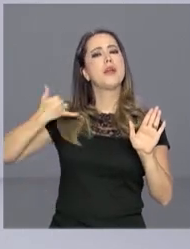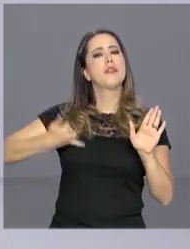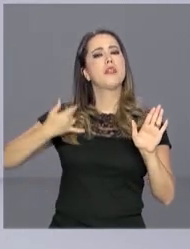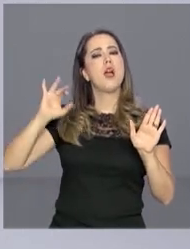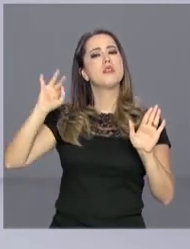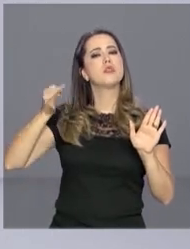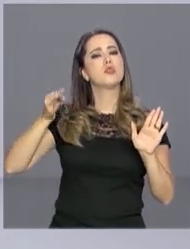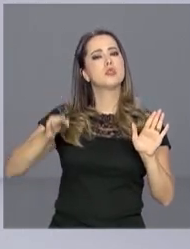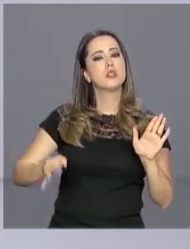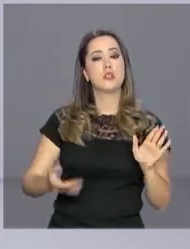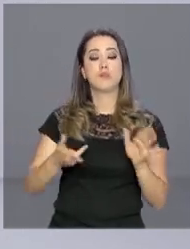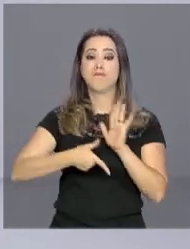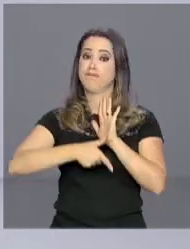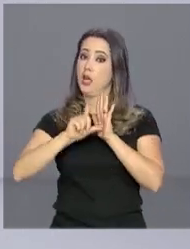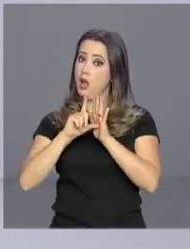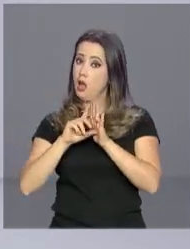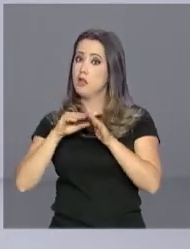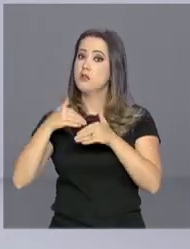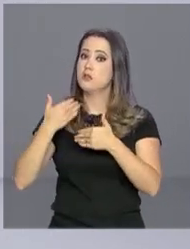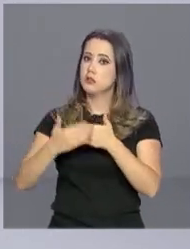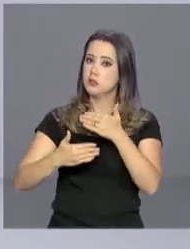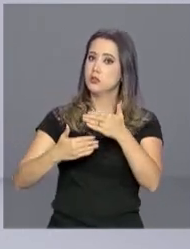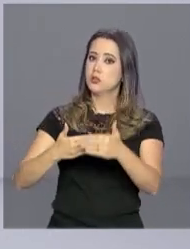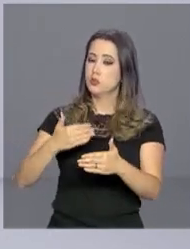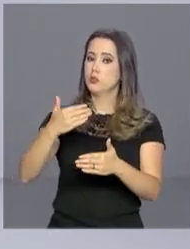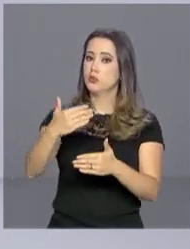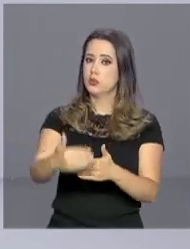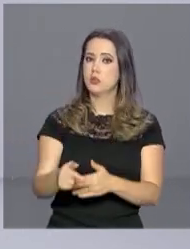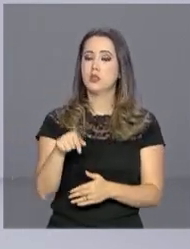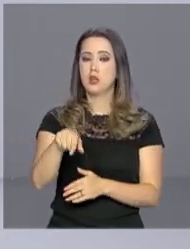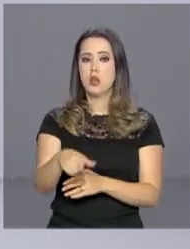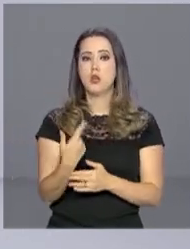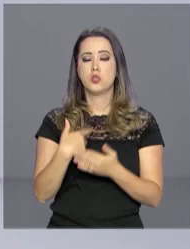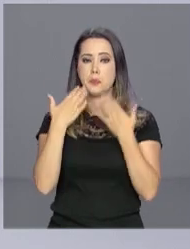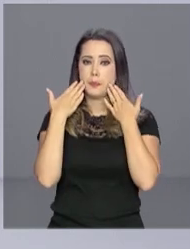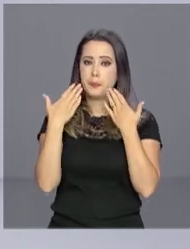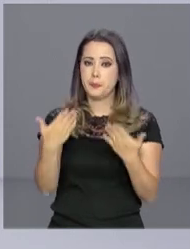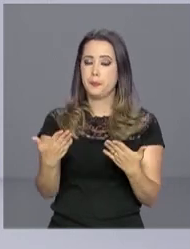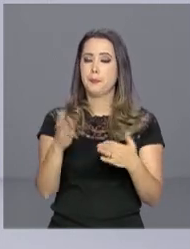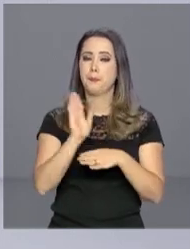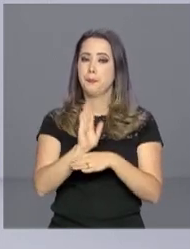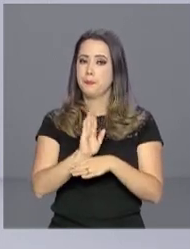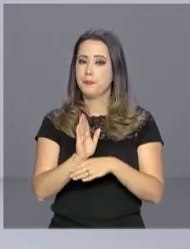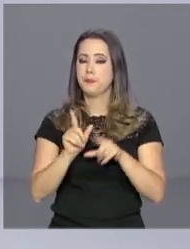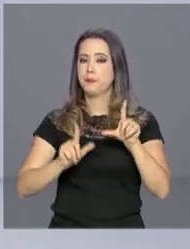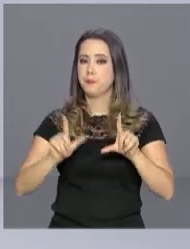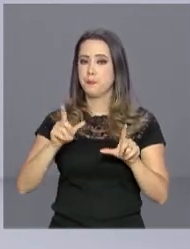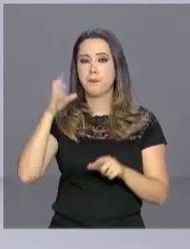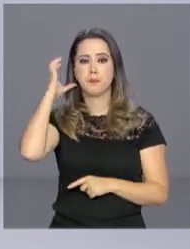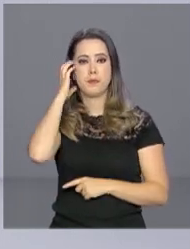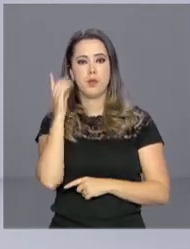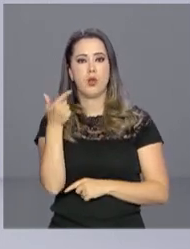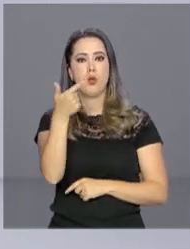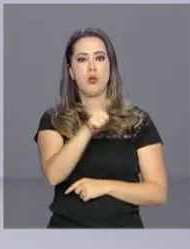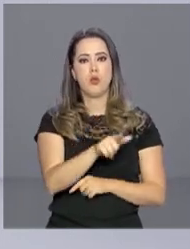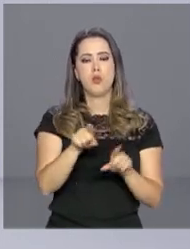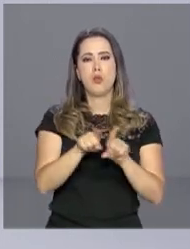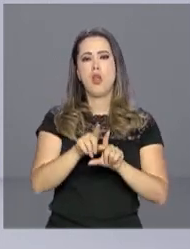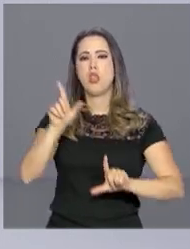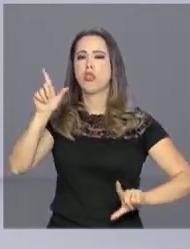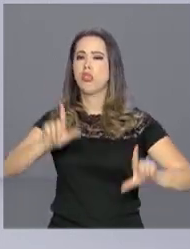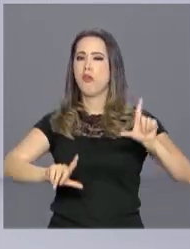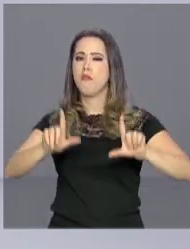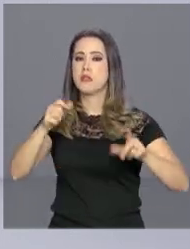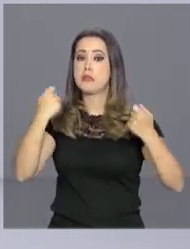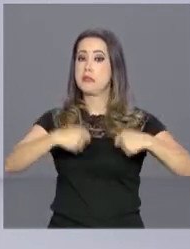indicativa antes e também no decorrer da veiculação do conteúdo outra regra vale para chamadas das tvs